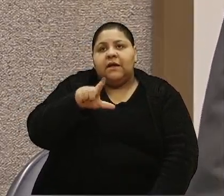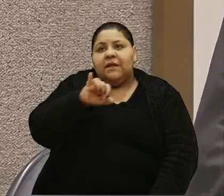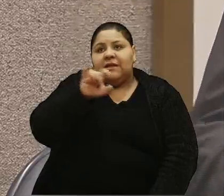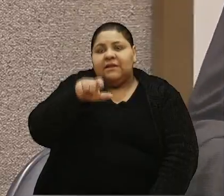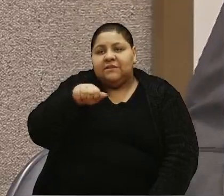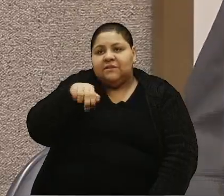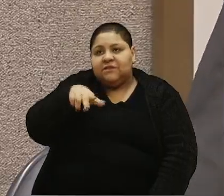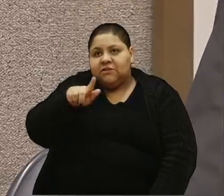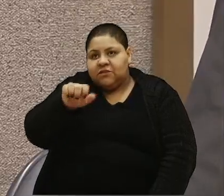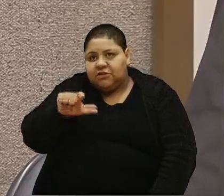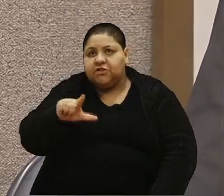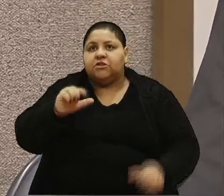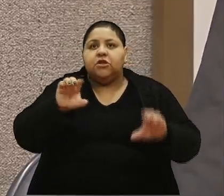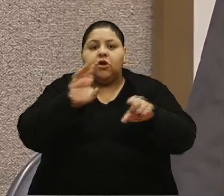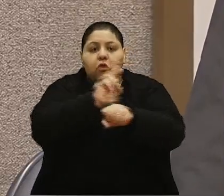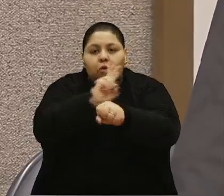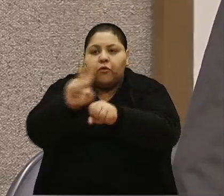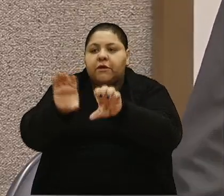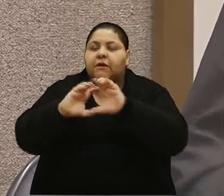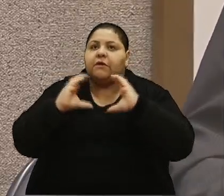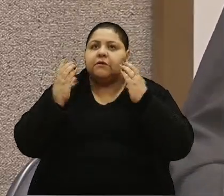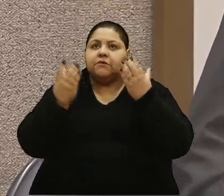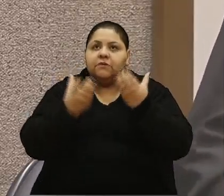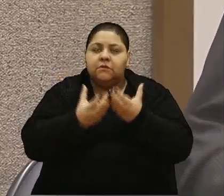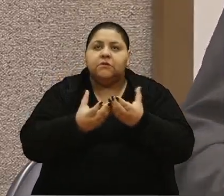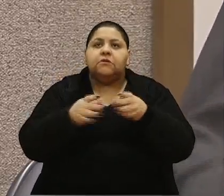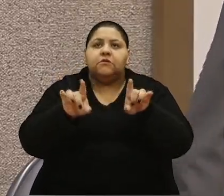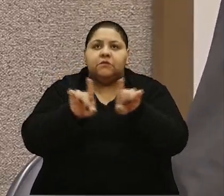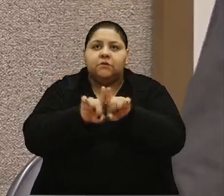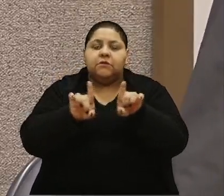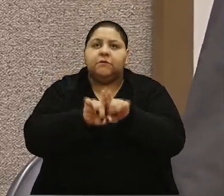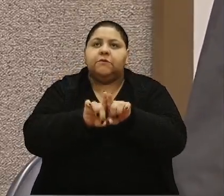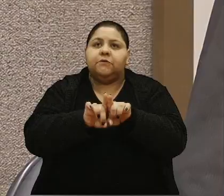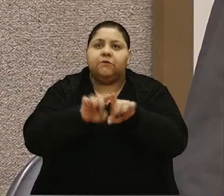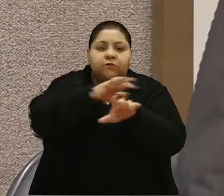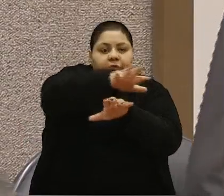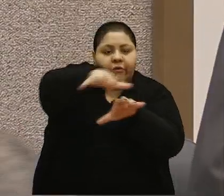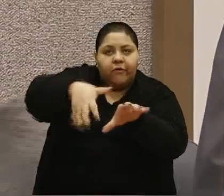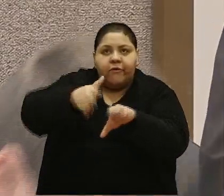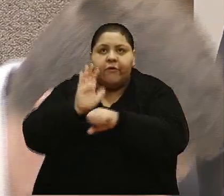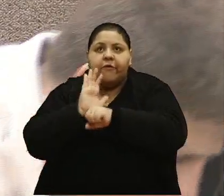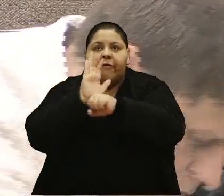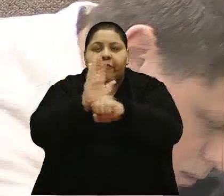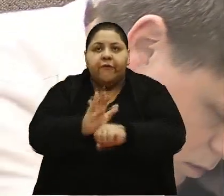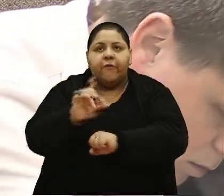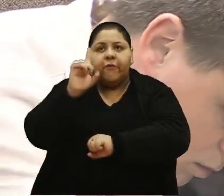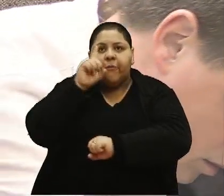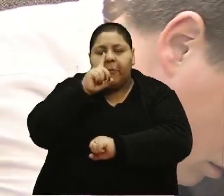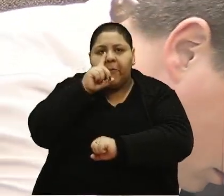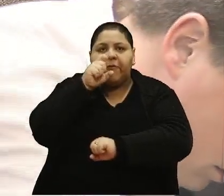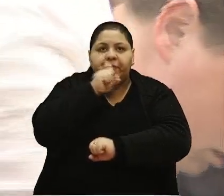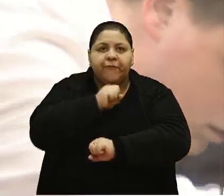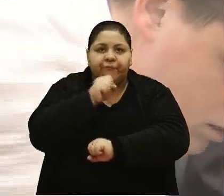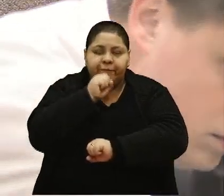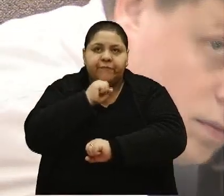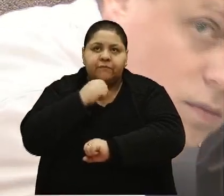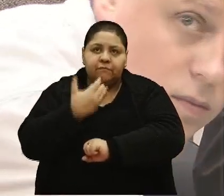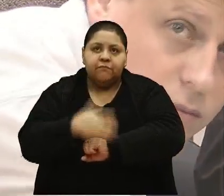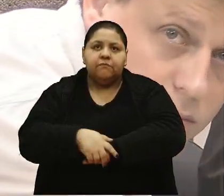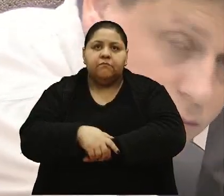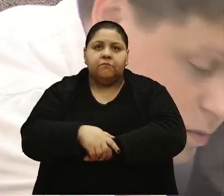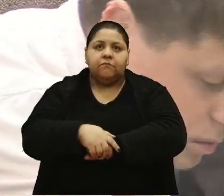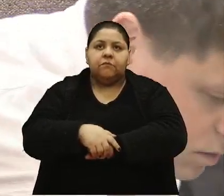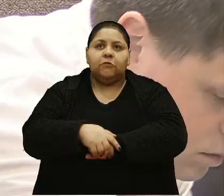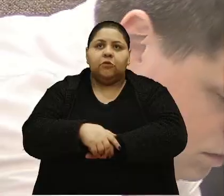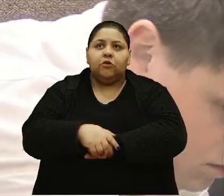que além de cuidar de uma comunidade, Alto da Maestra, Portal da Maestra, ela ajuda a cuidar da mãe, da avó, então, nos mutirões